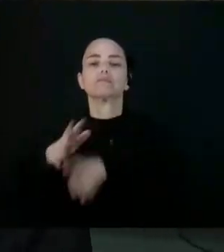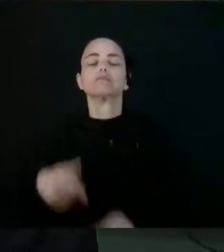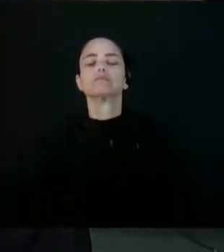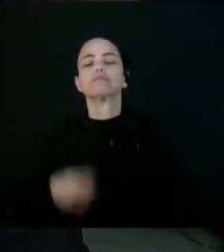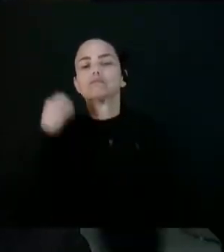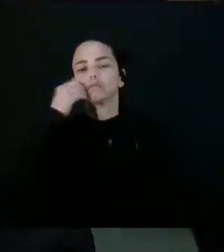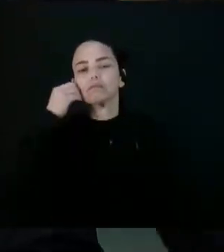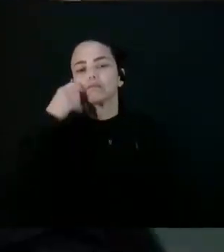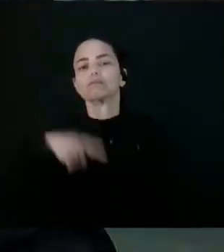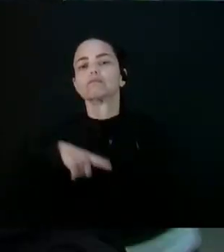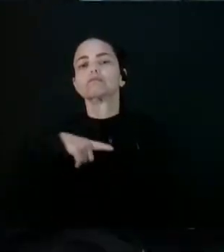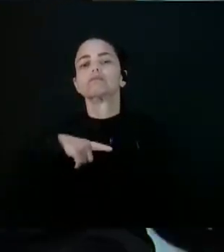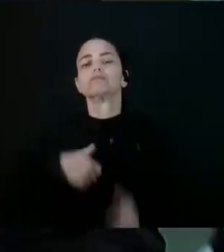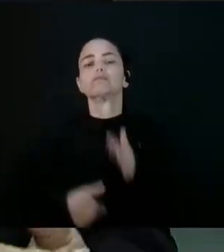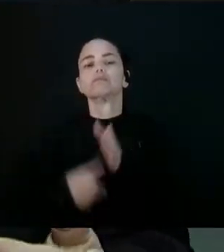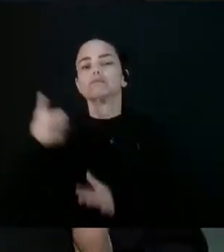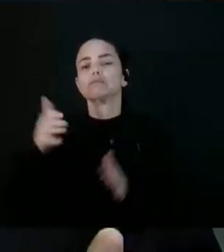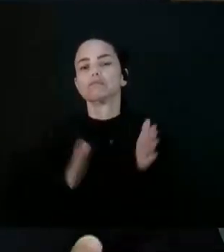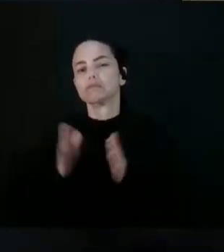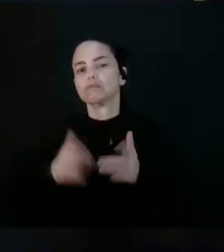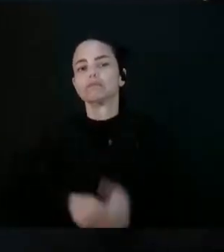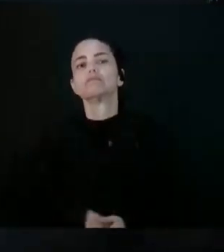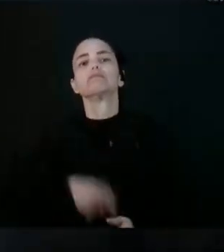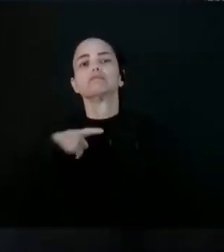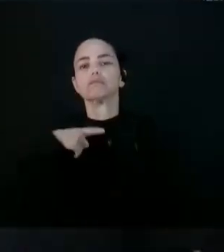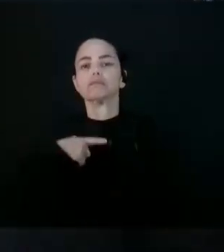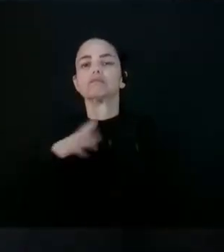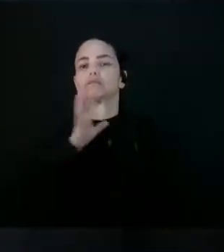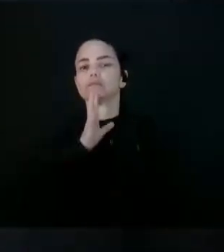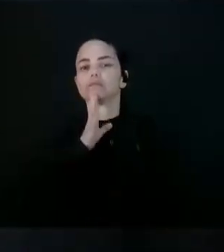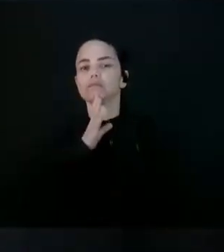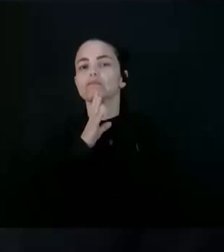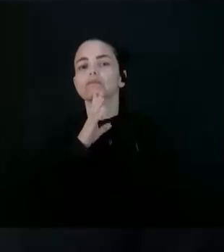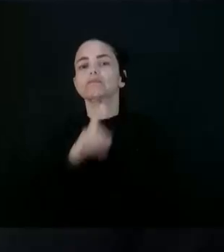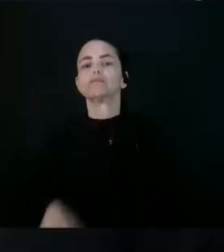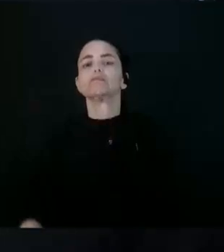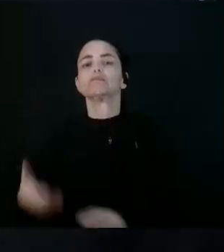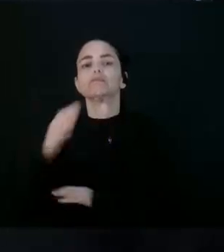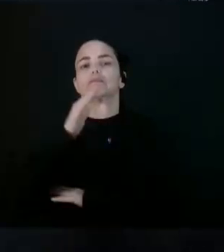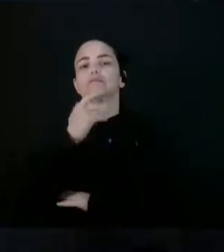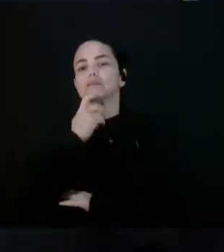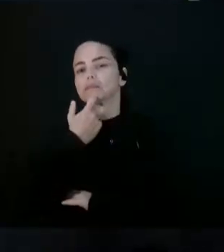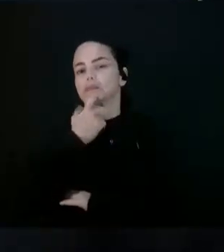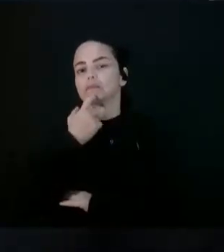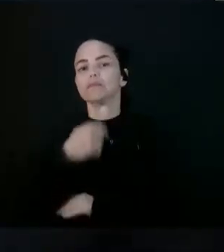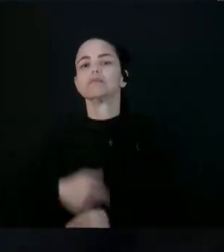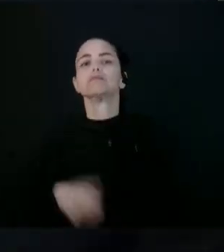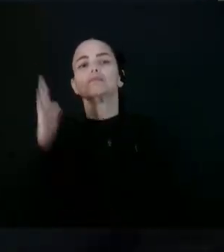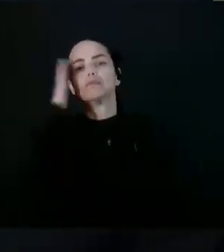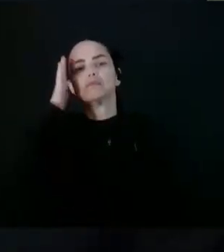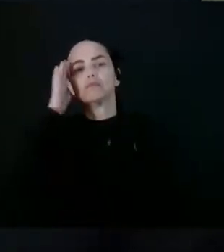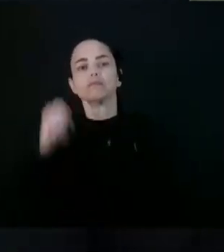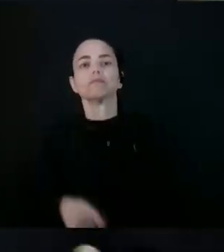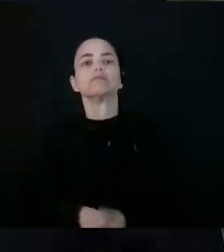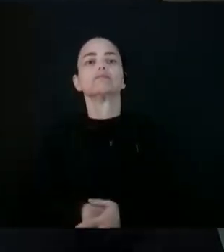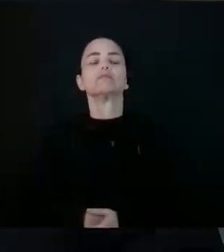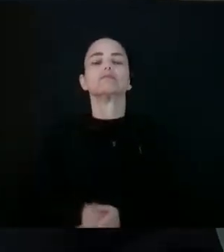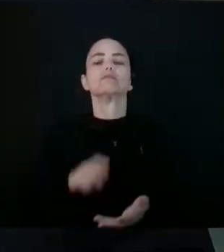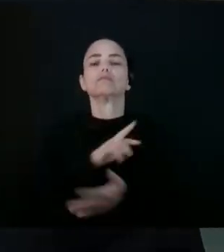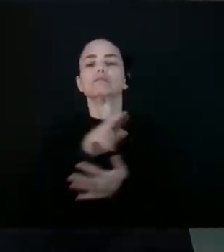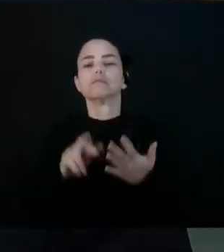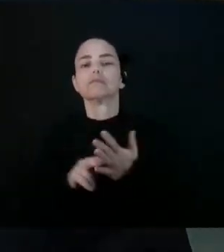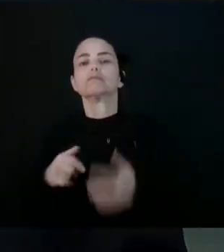aqui nesse primeiro momento em que vieram conhecer a Câmara, entender o que é o Poder Legislativo, quais os instrumentos que